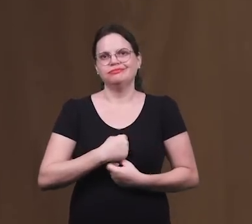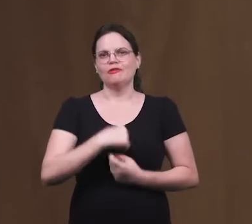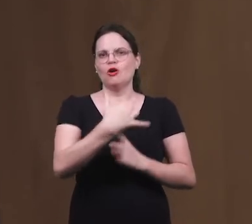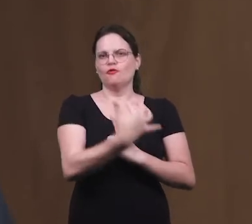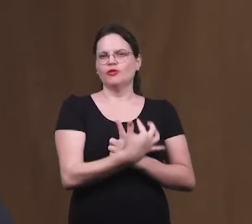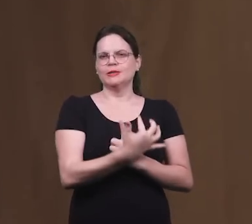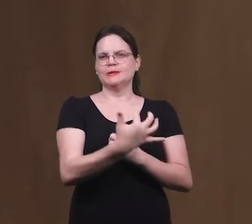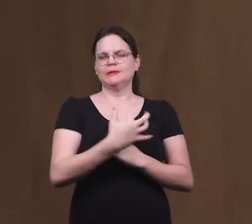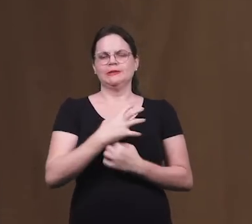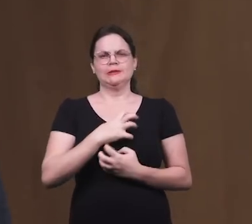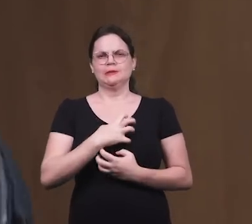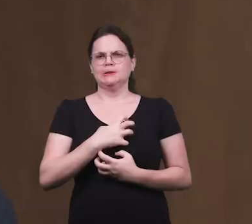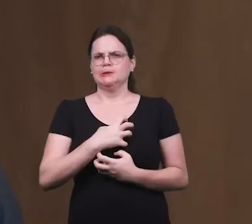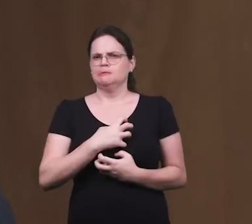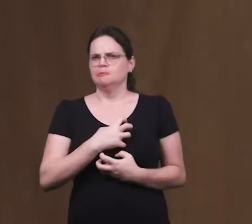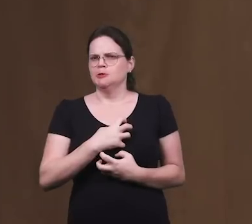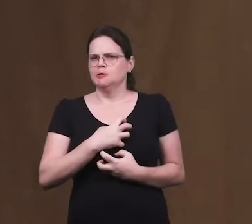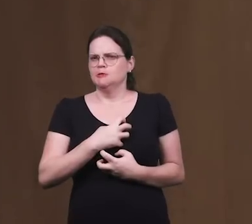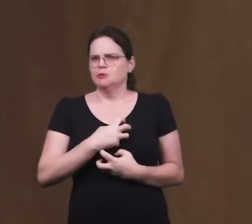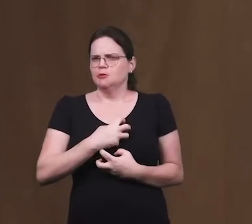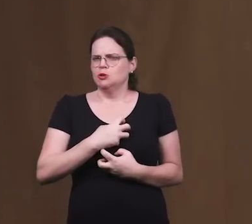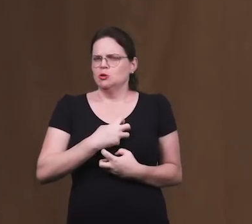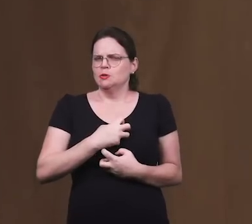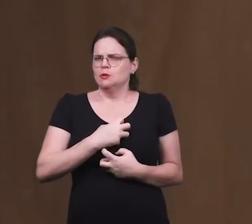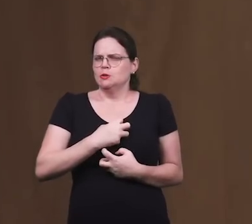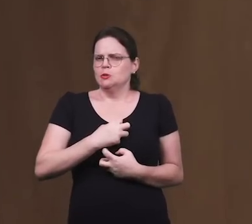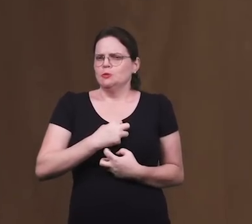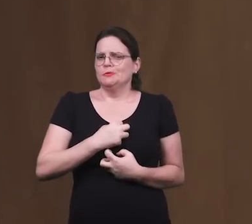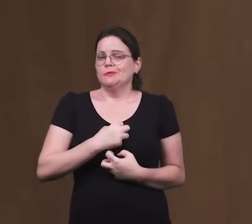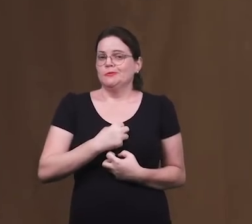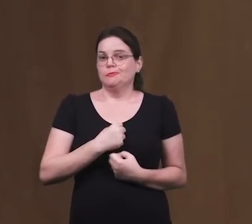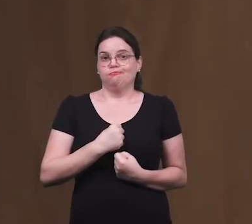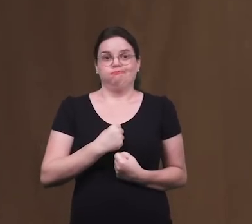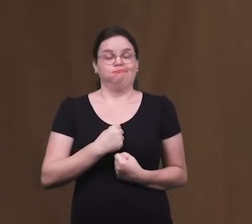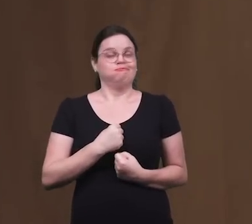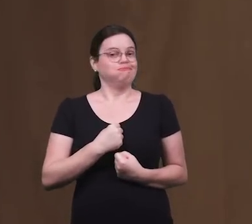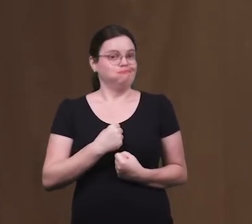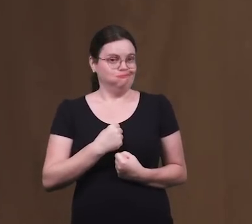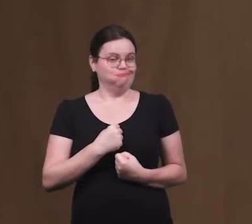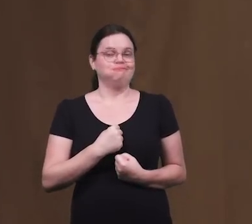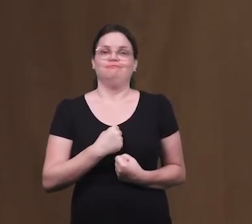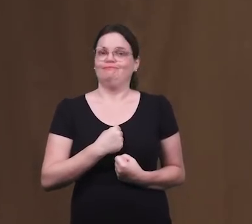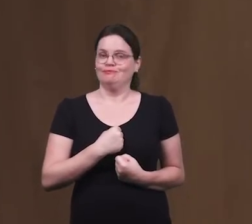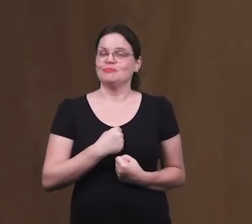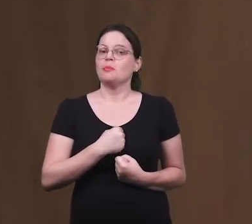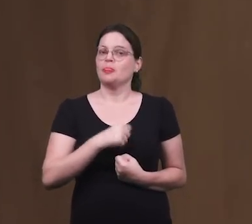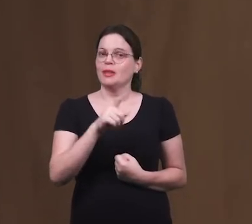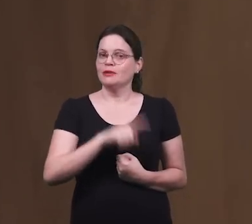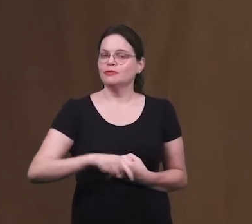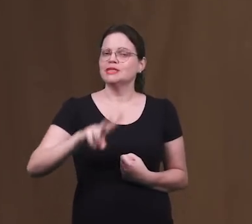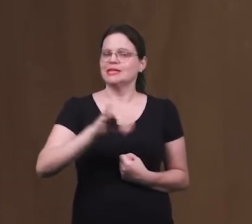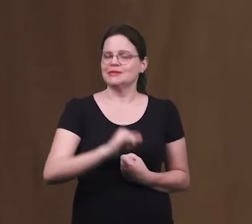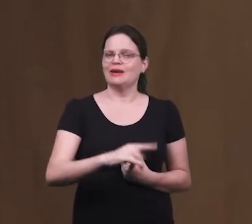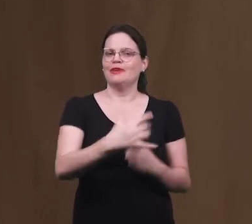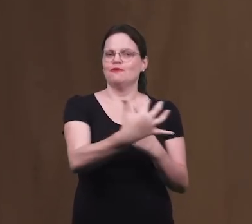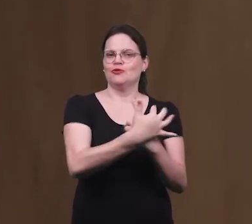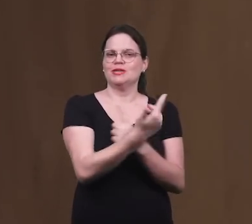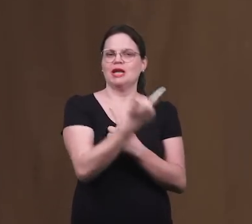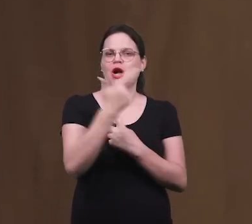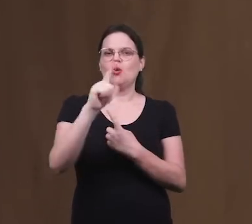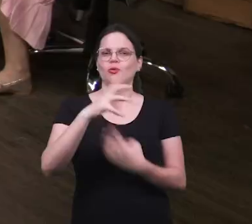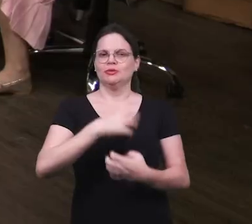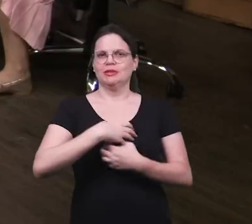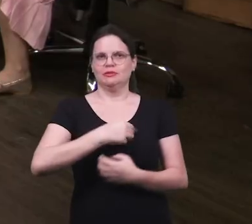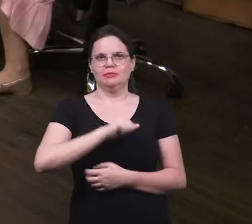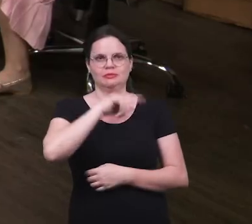ela vai ali corroendo e vai crescendo ao ponto de levar você a vivenciar outros sentimentos até